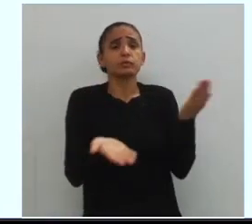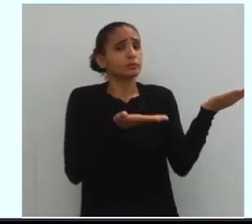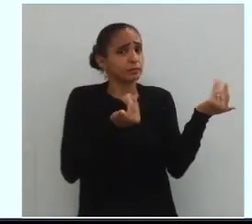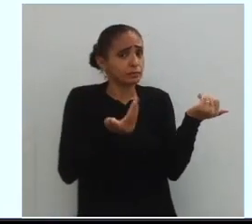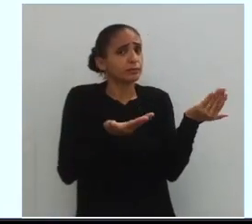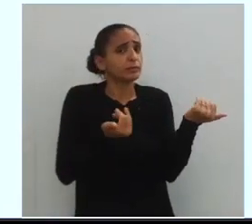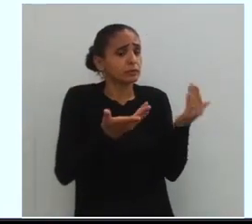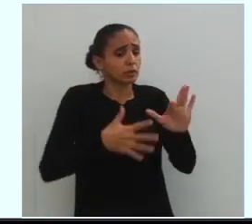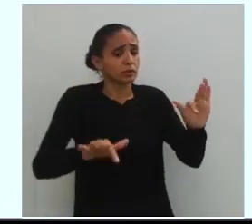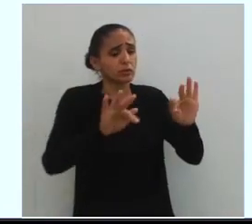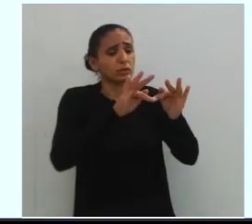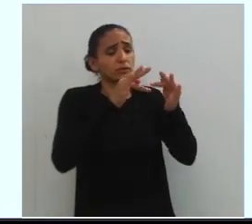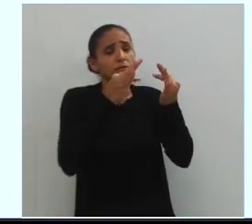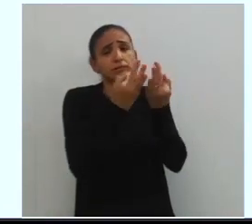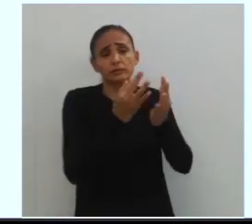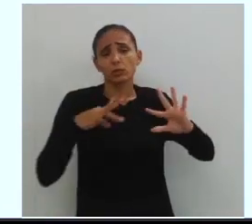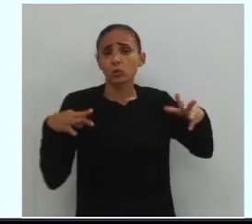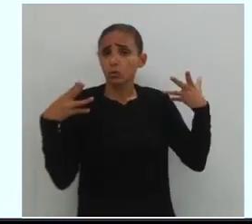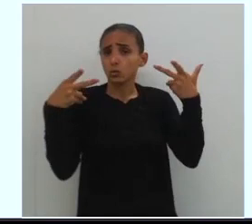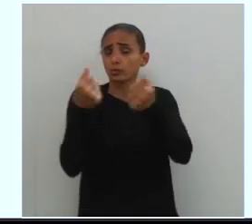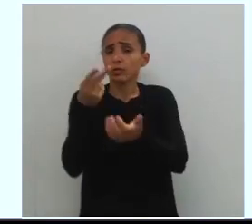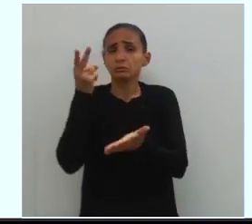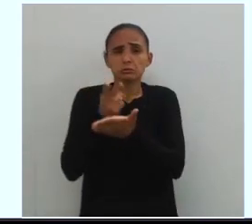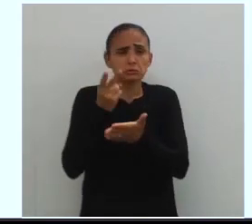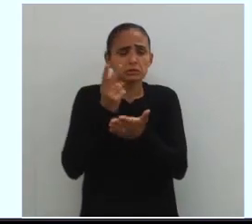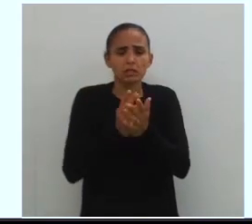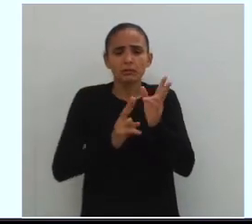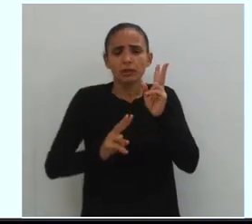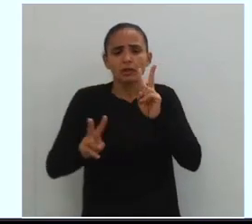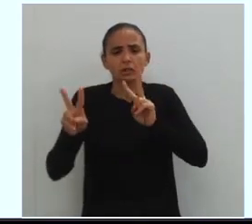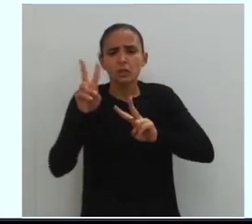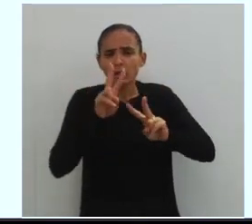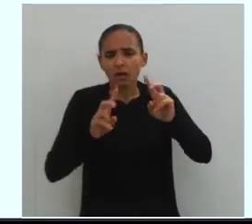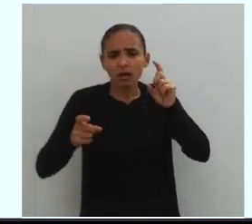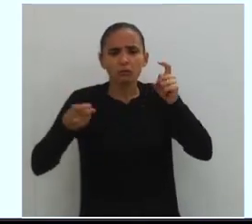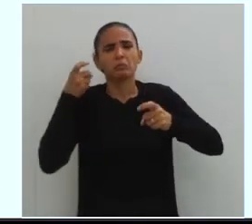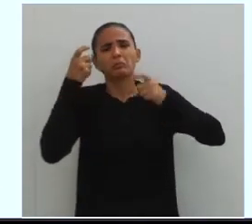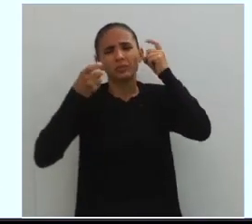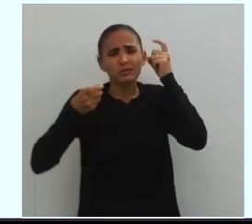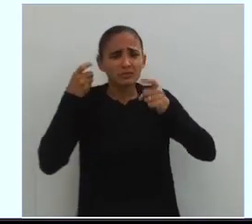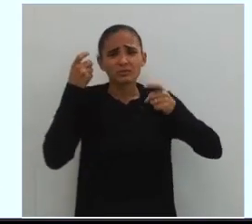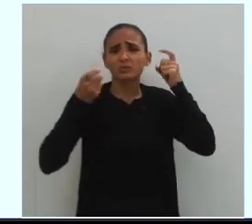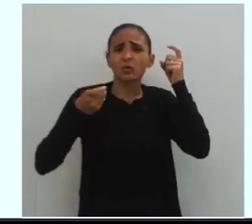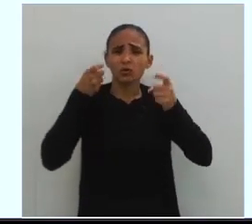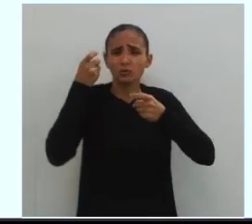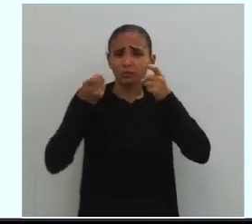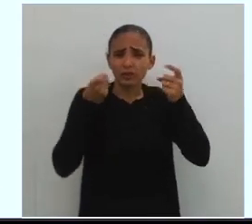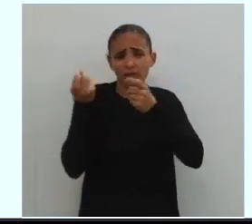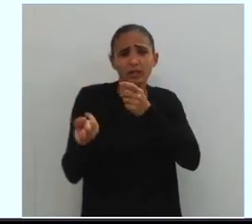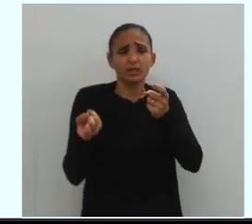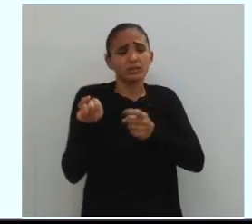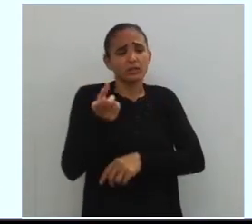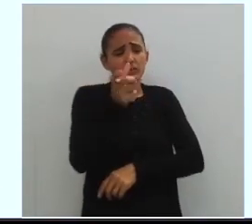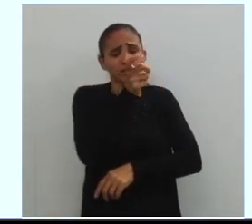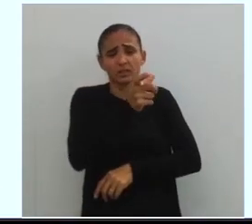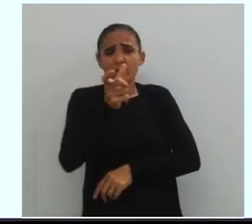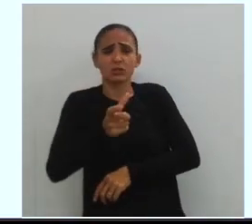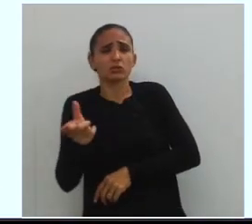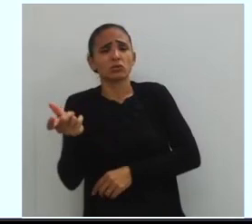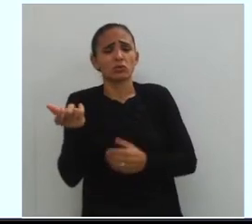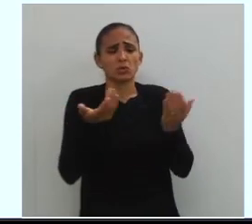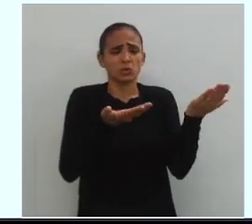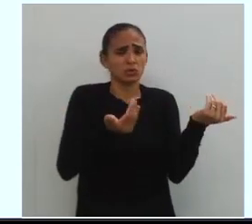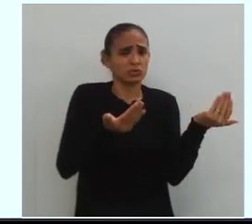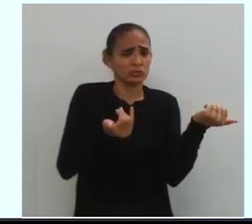jovens, e as famílias em geral, elas estão sempre preocupadas com isso e com a exposição que os seus filhos eles